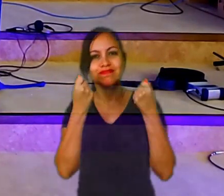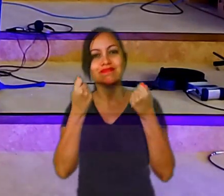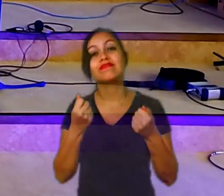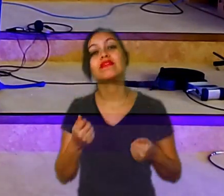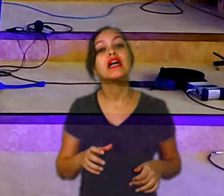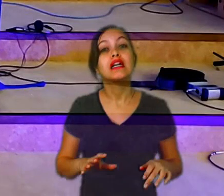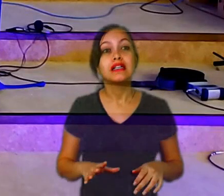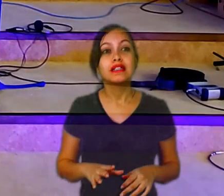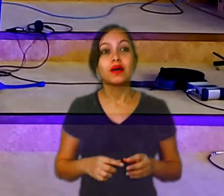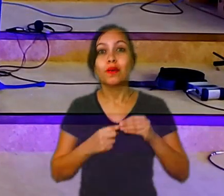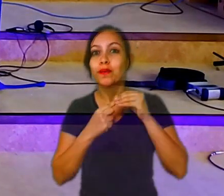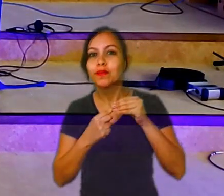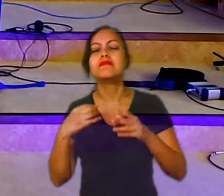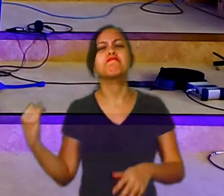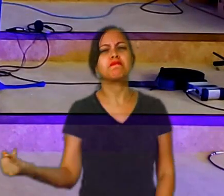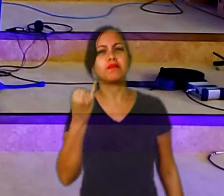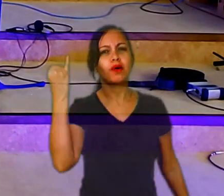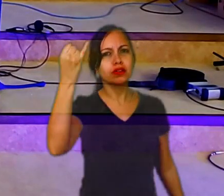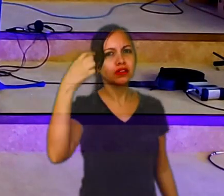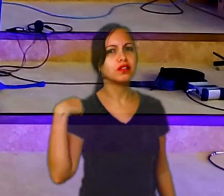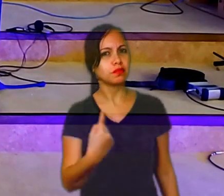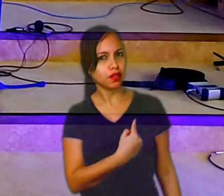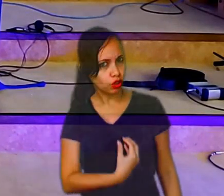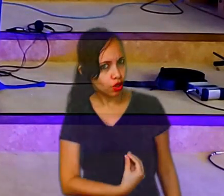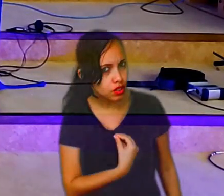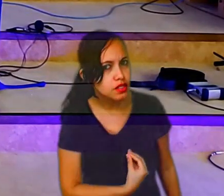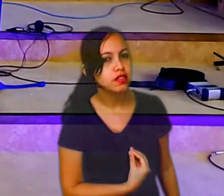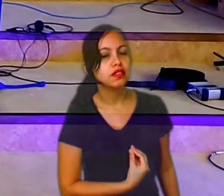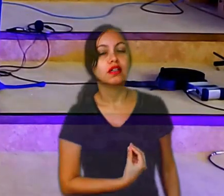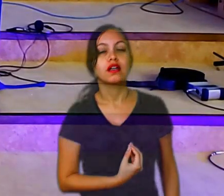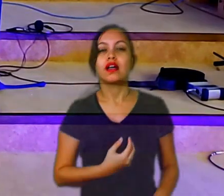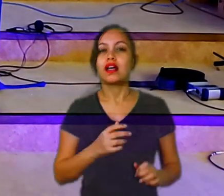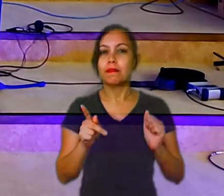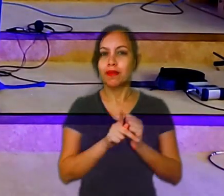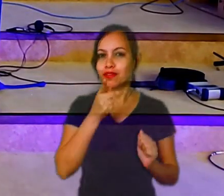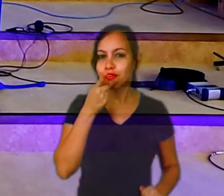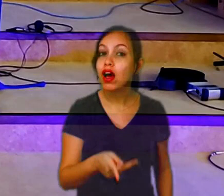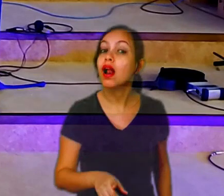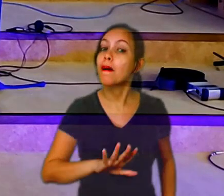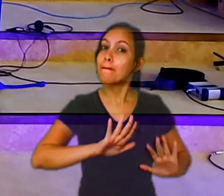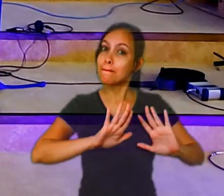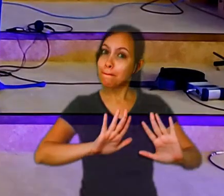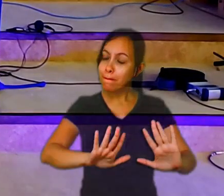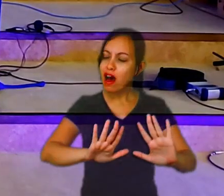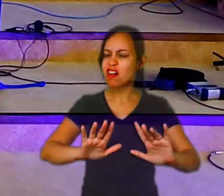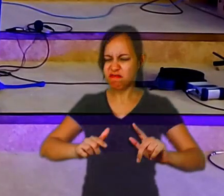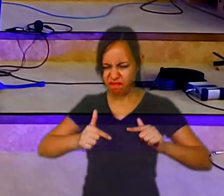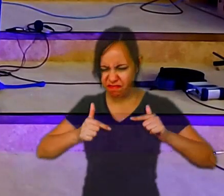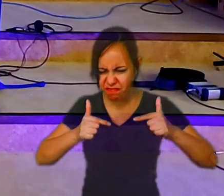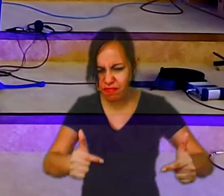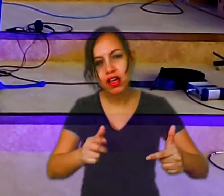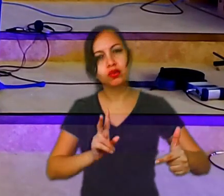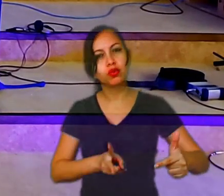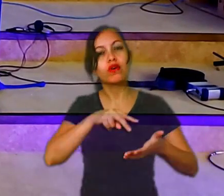extraordinária, indispensável na minha e na sua vida, quando ele diz: resisti-lhe